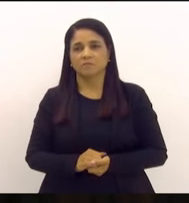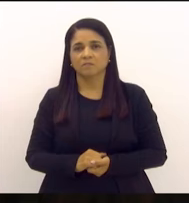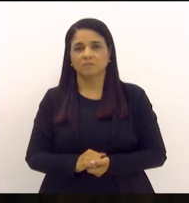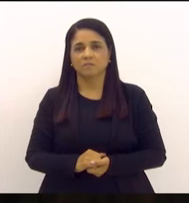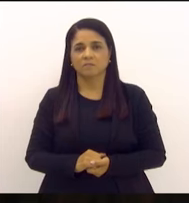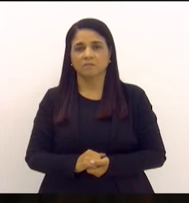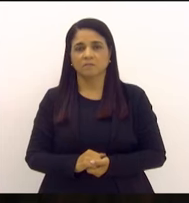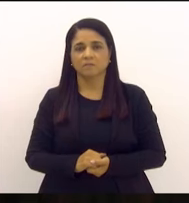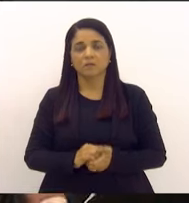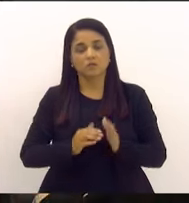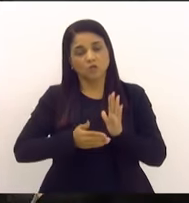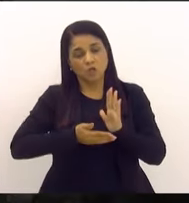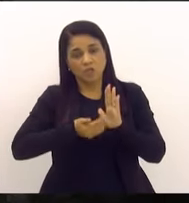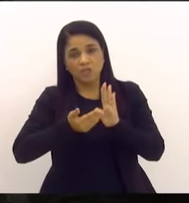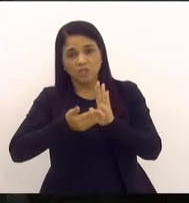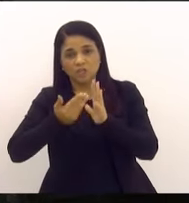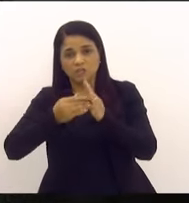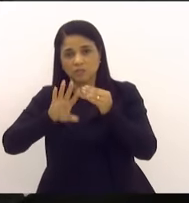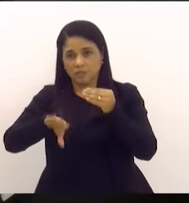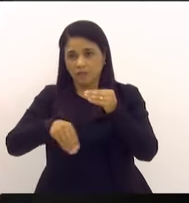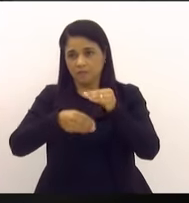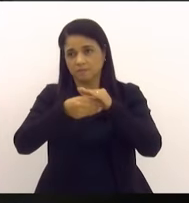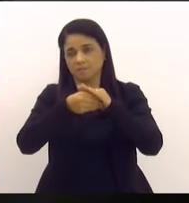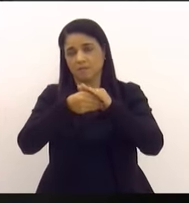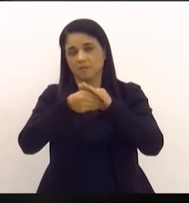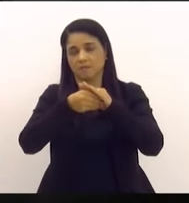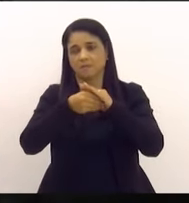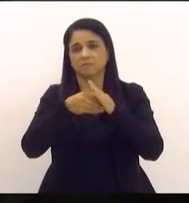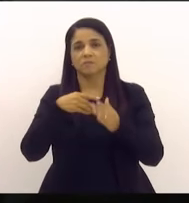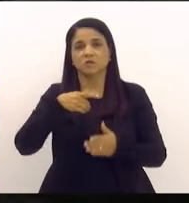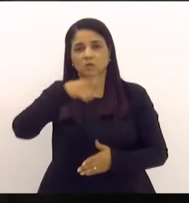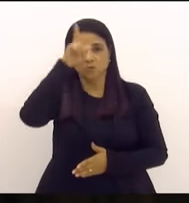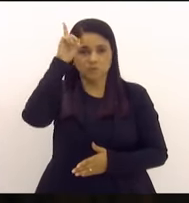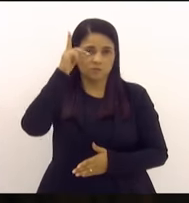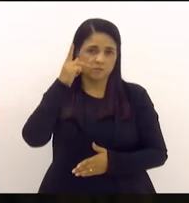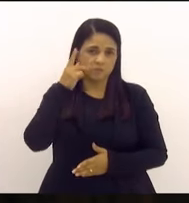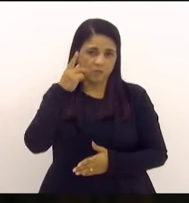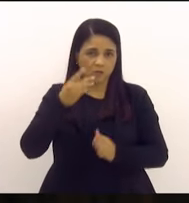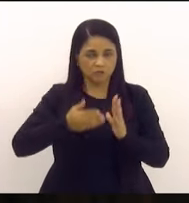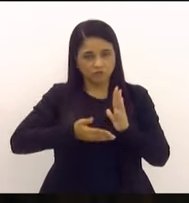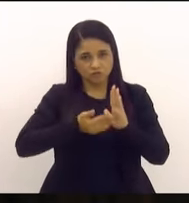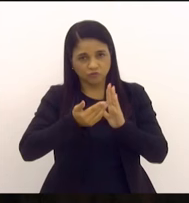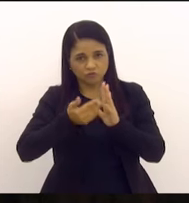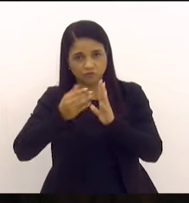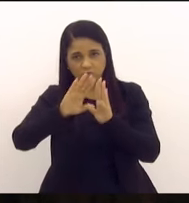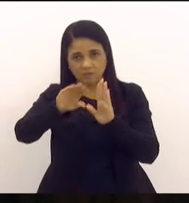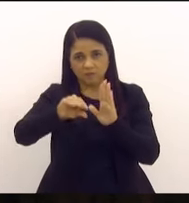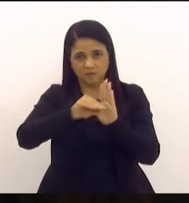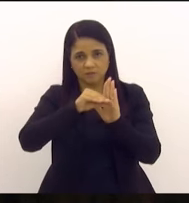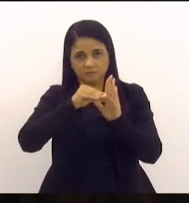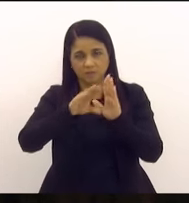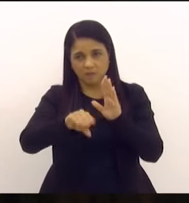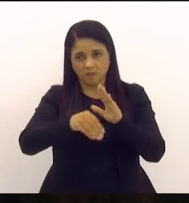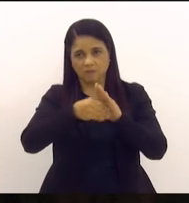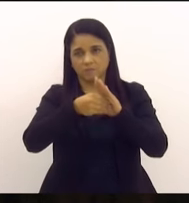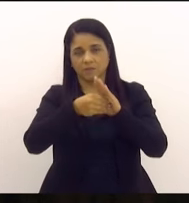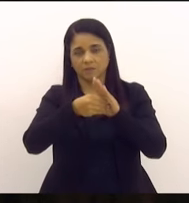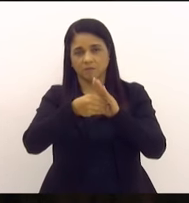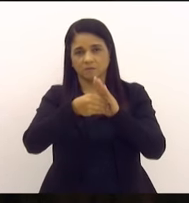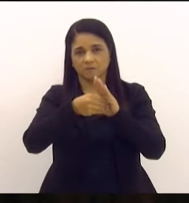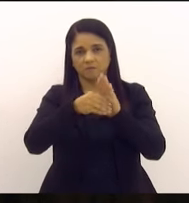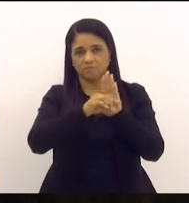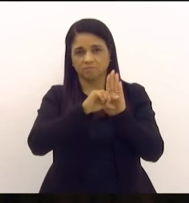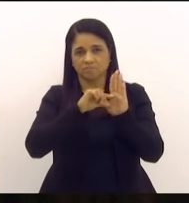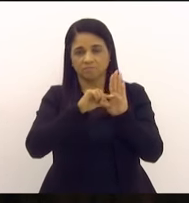Eu estou retirando as minhas emendas, senhor presidente. Deputado Luiz Paulo retirando as emendas. Nós temos quatro, Marquinhos. Jari